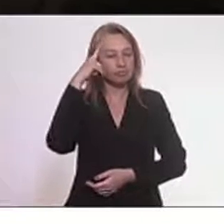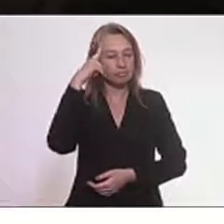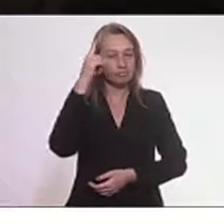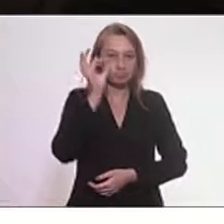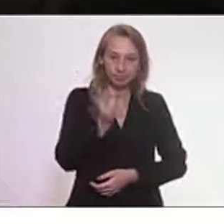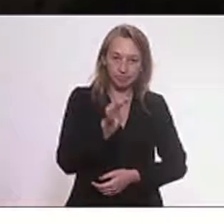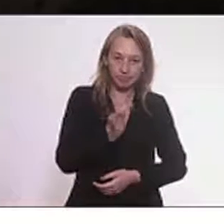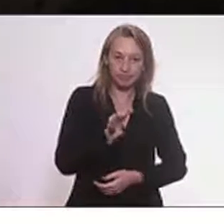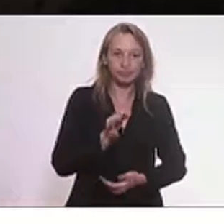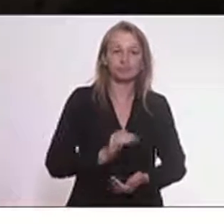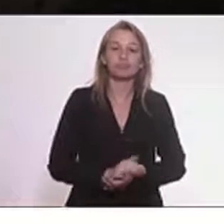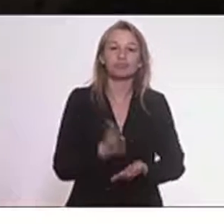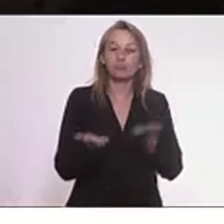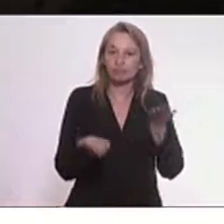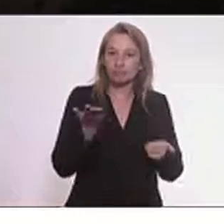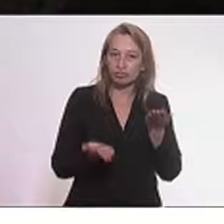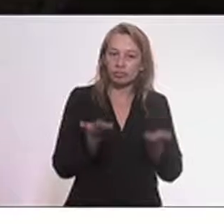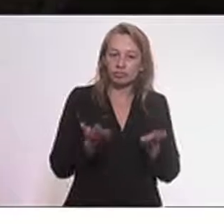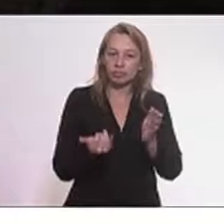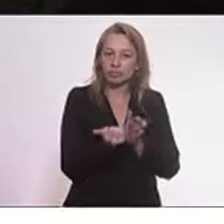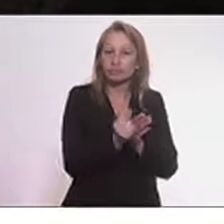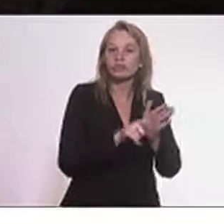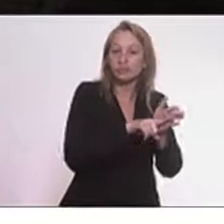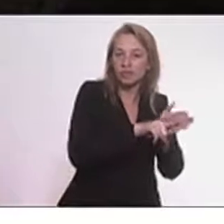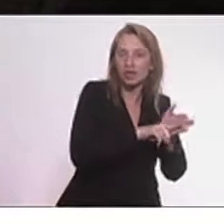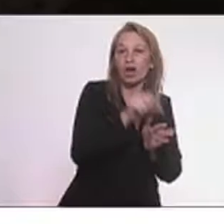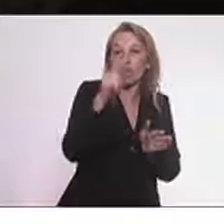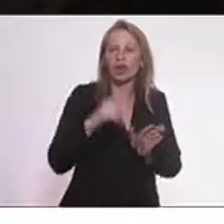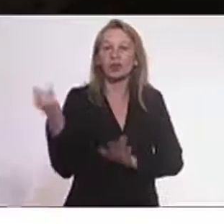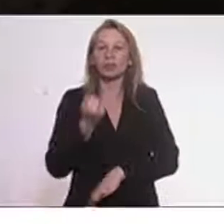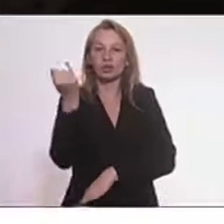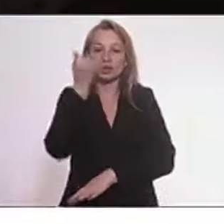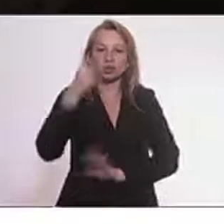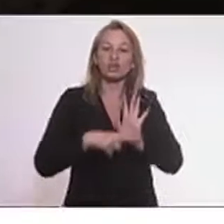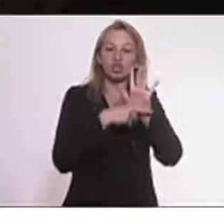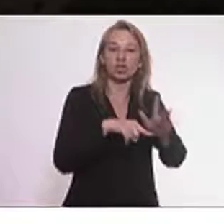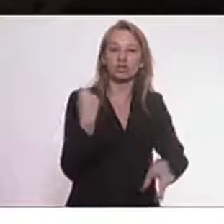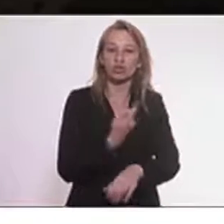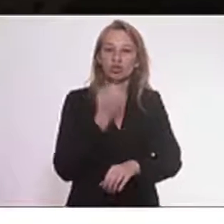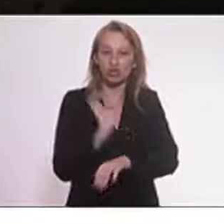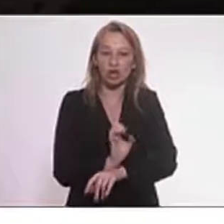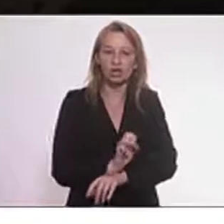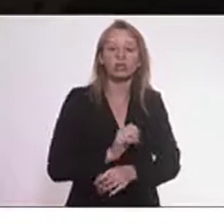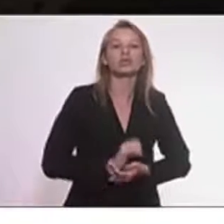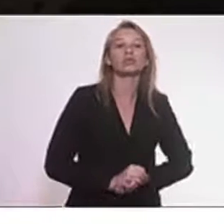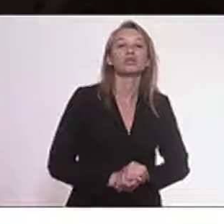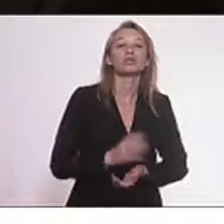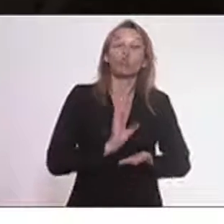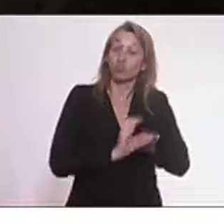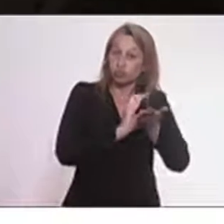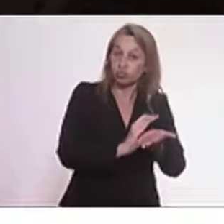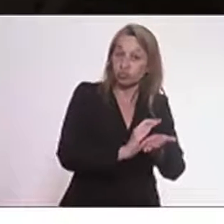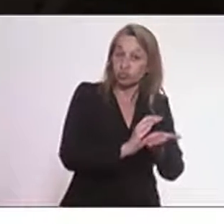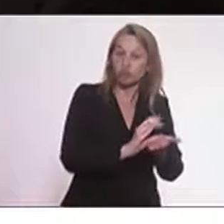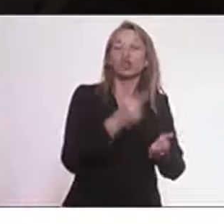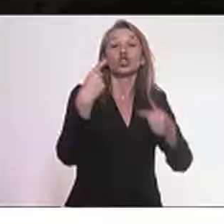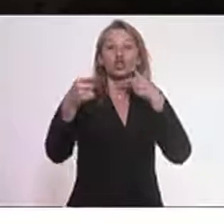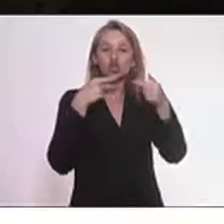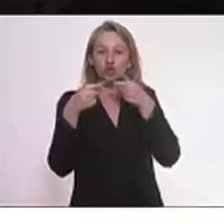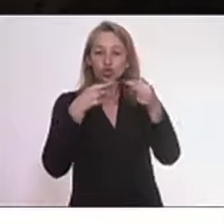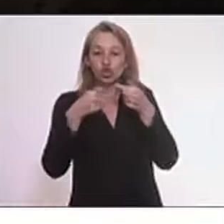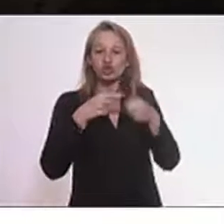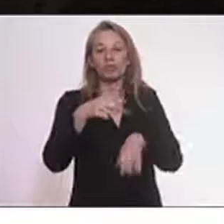constante de equilíbrio fiscal. Isso é muito importante para recuperar o nosso Estado. Defendo que o orçamento, que discutido